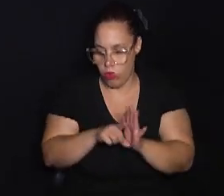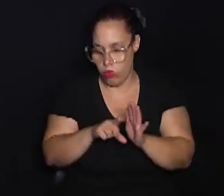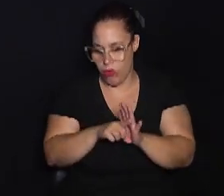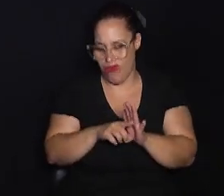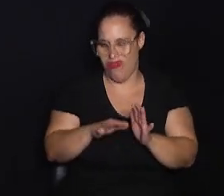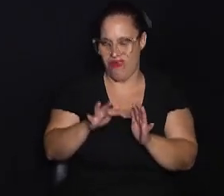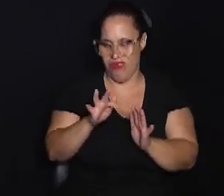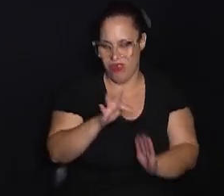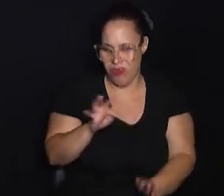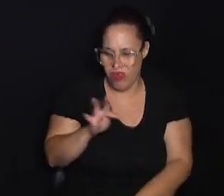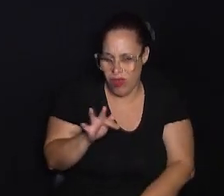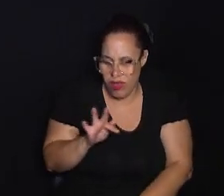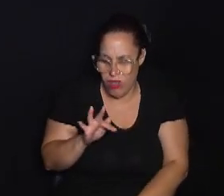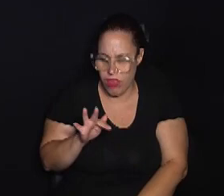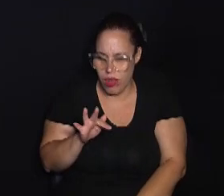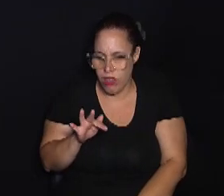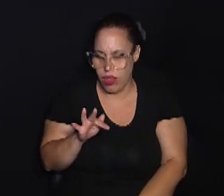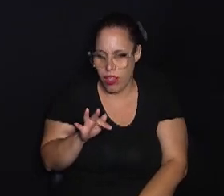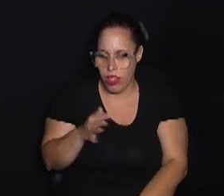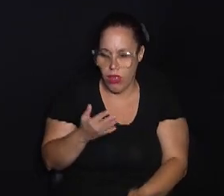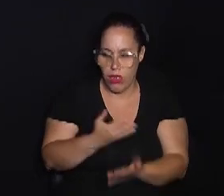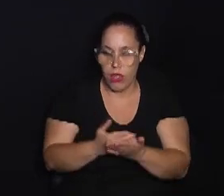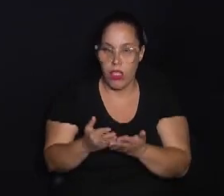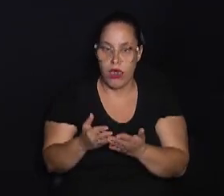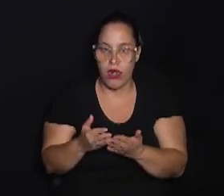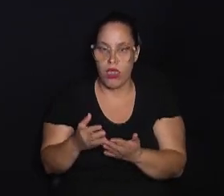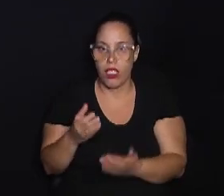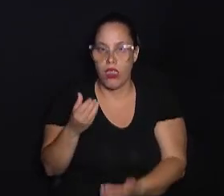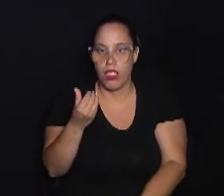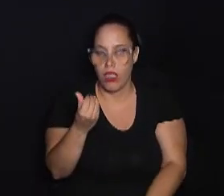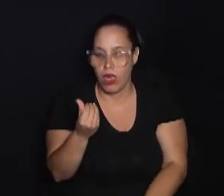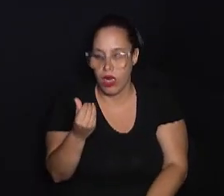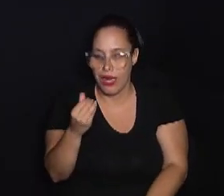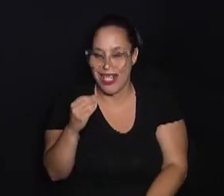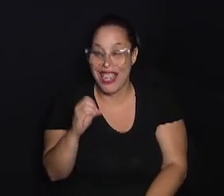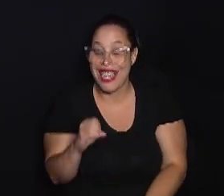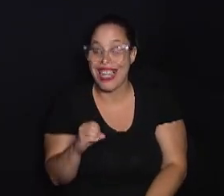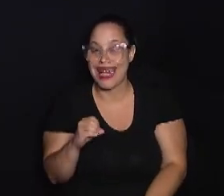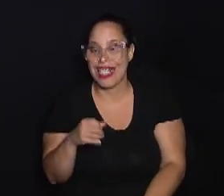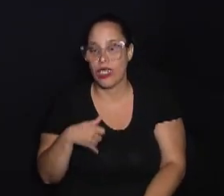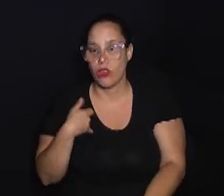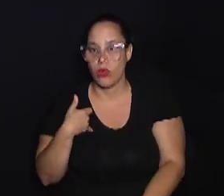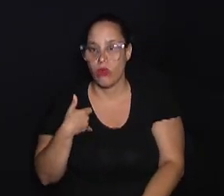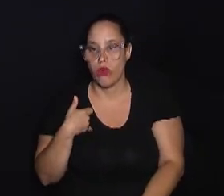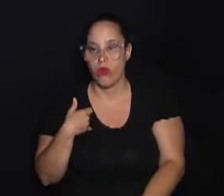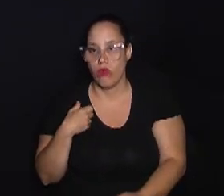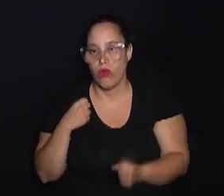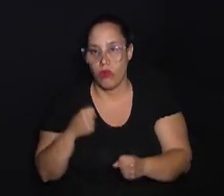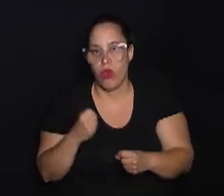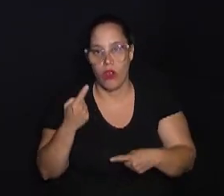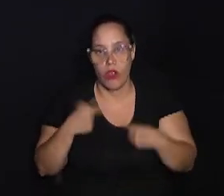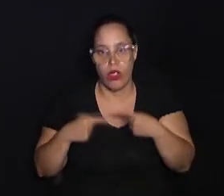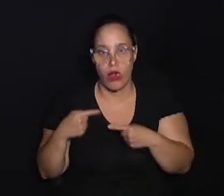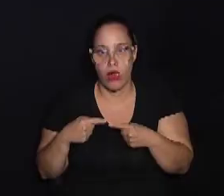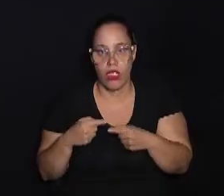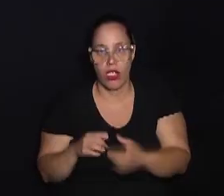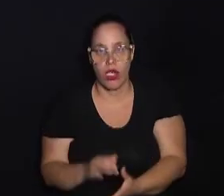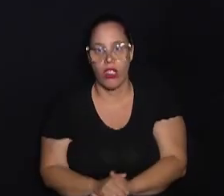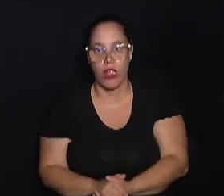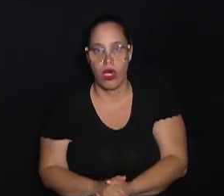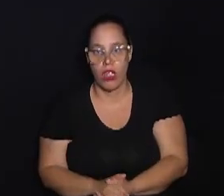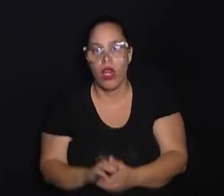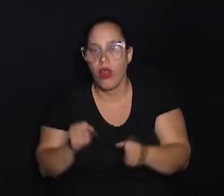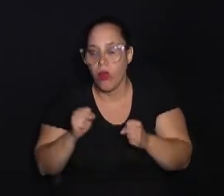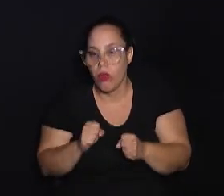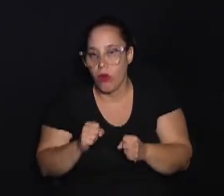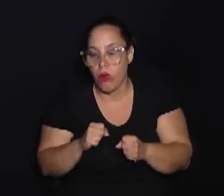que a idade da pessoa idosa é a partir de 60 anos. Pode-se discutir atualmente, será que Pode,